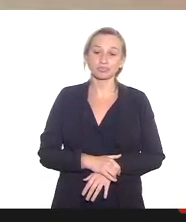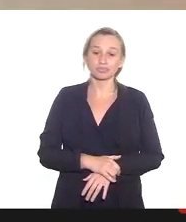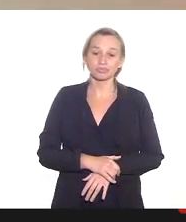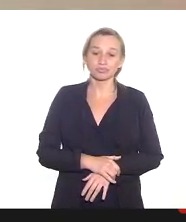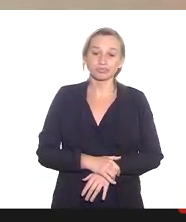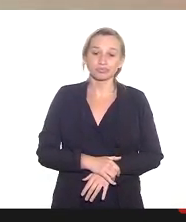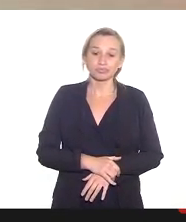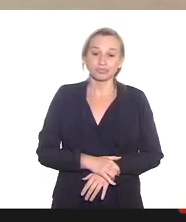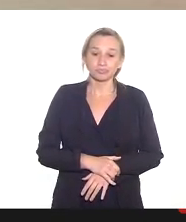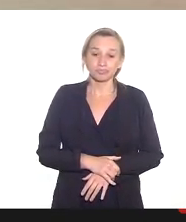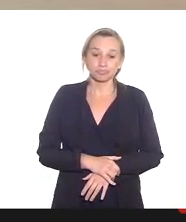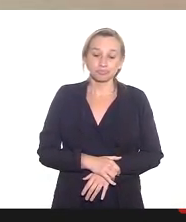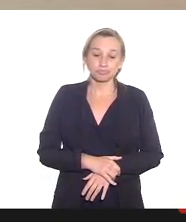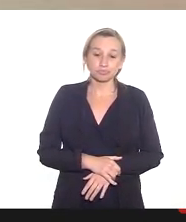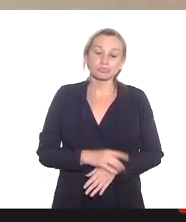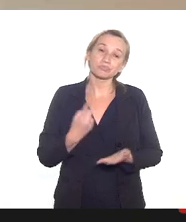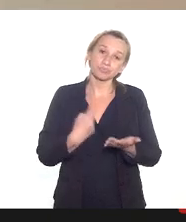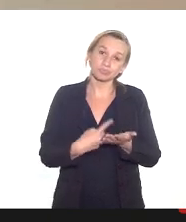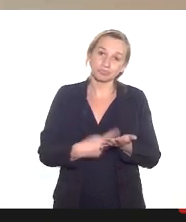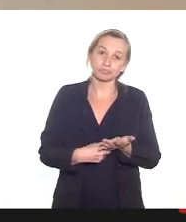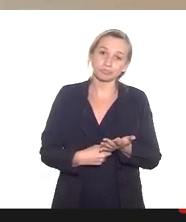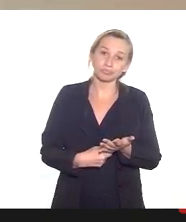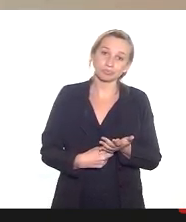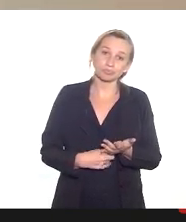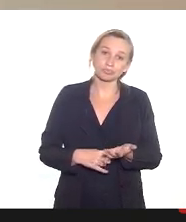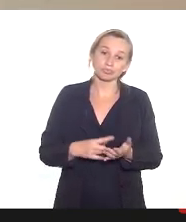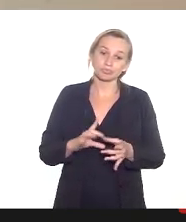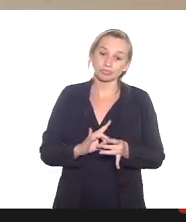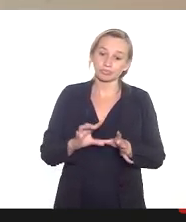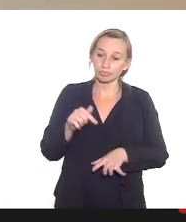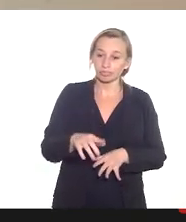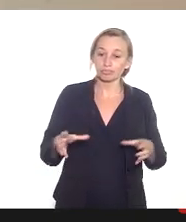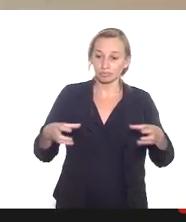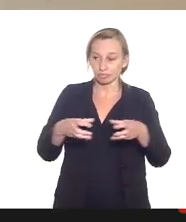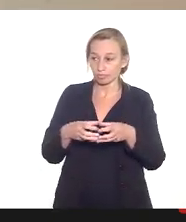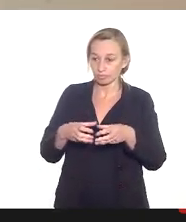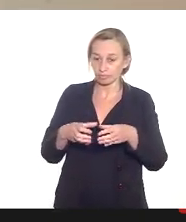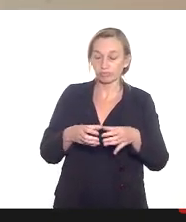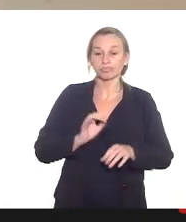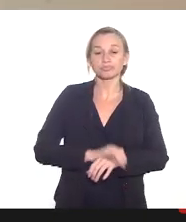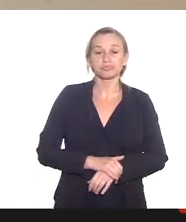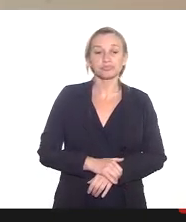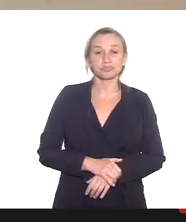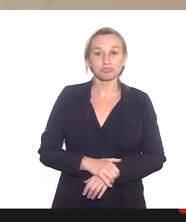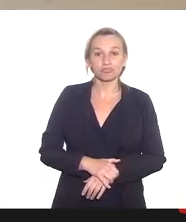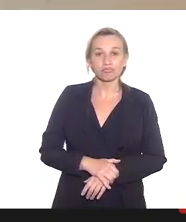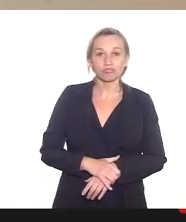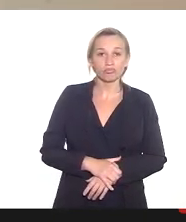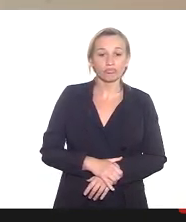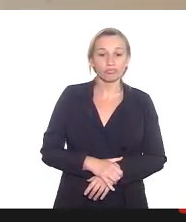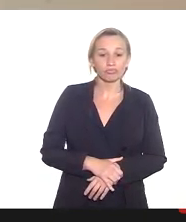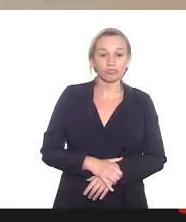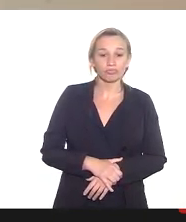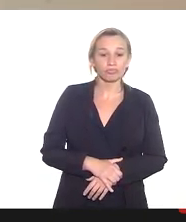sobre isso então o compromisso que a gente deixa aqui com um grupo é que